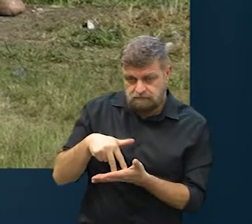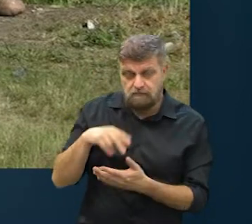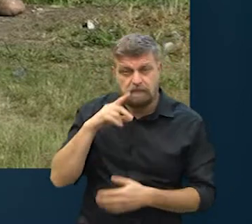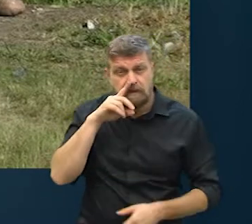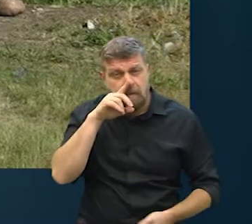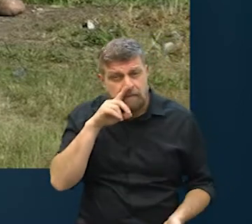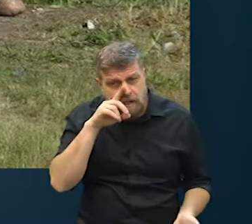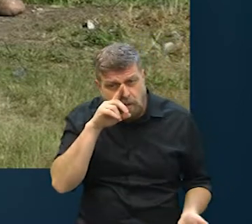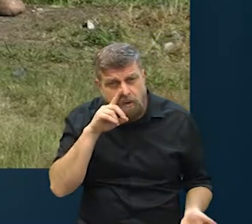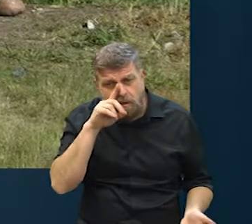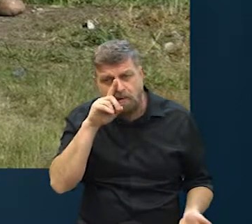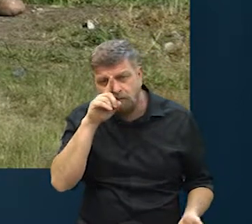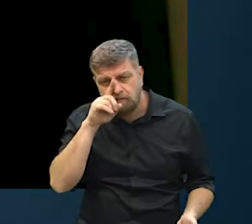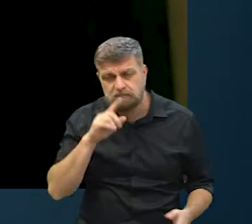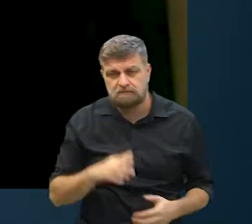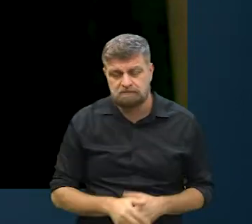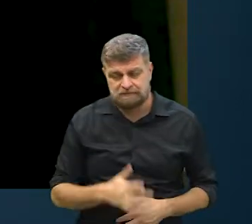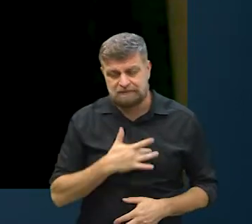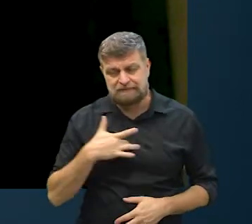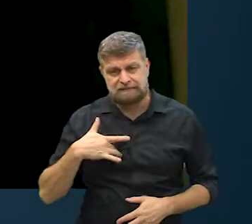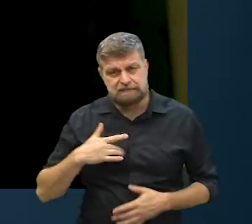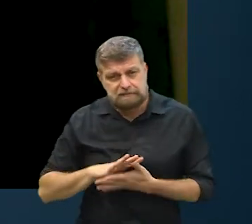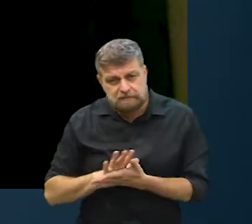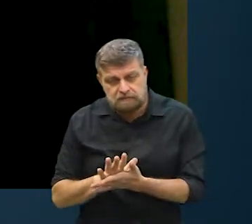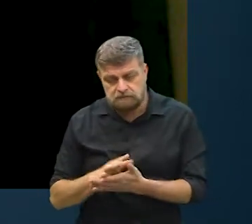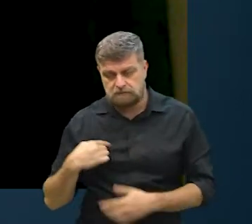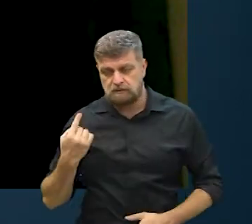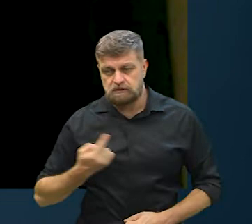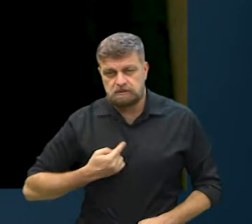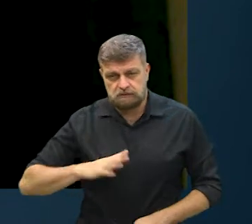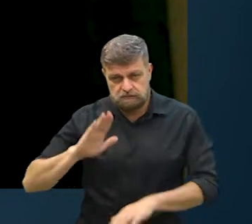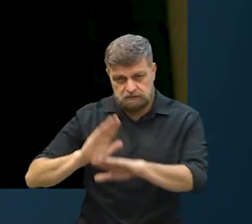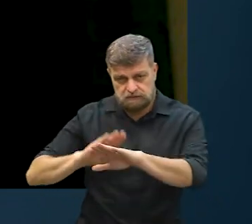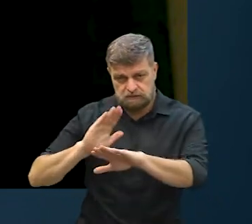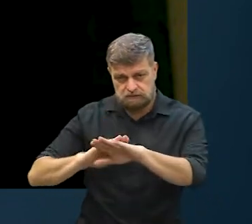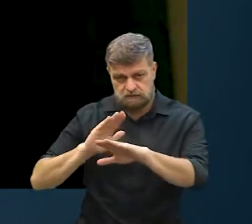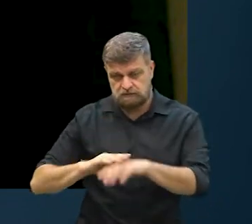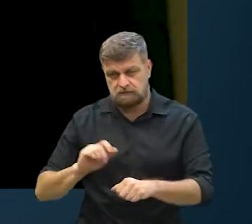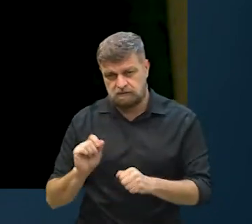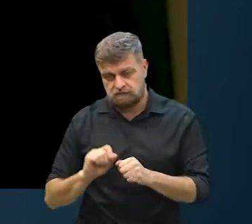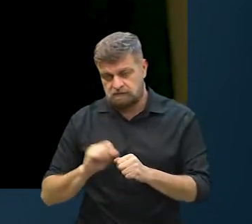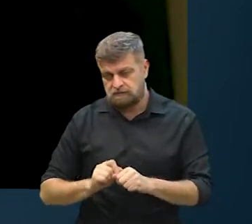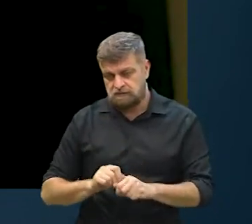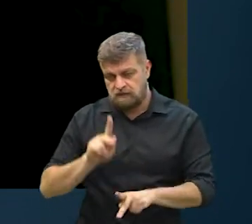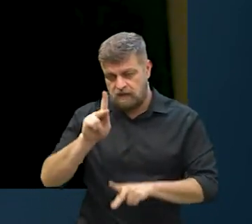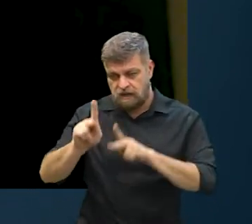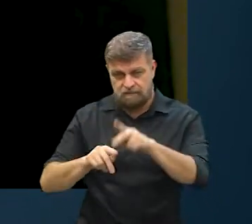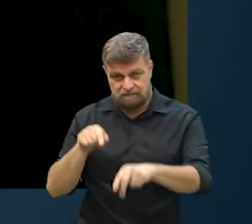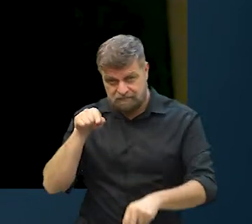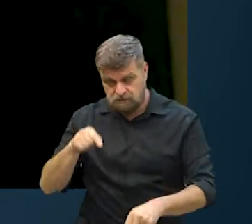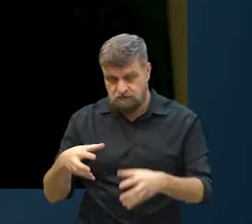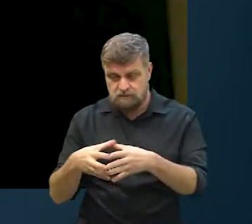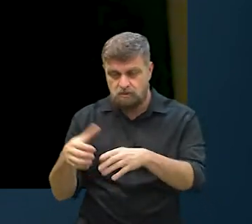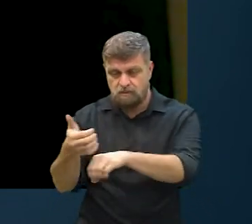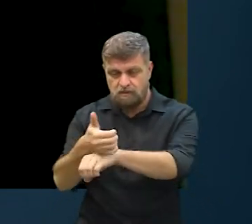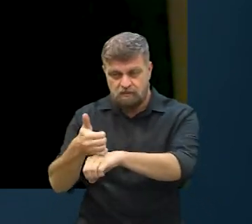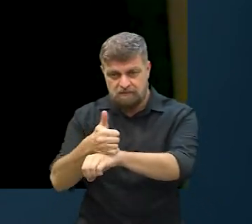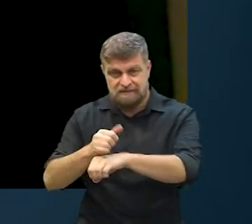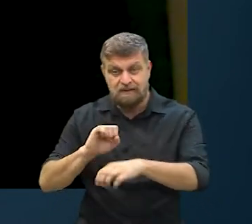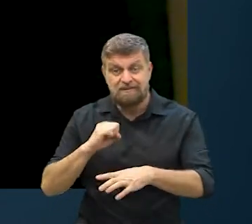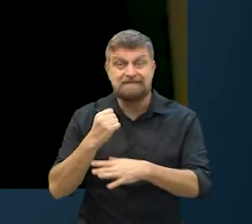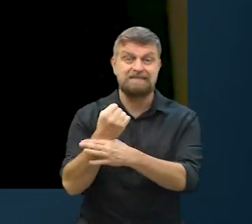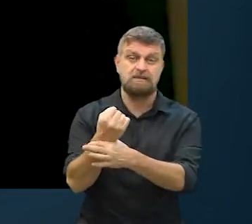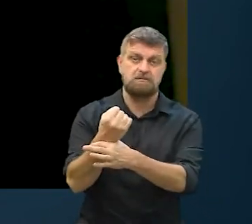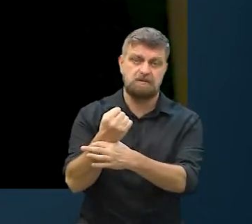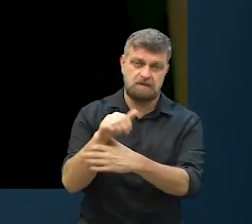vezes, perigosos, né? Insalubres. E o que a gente fez foi exatamente levar para esse público também